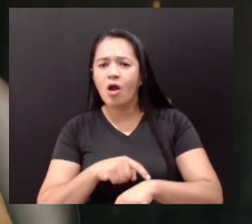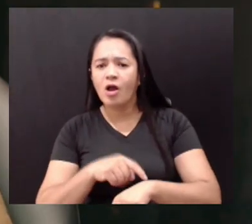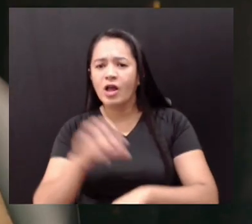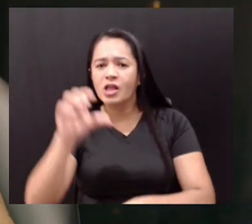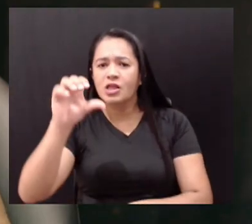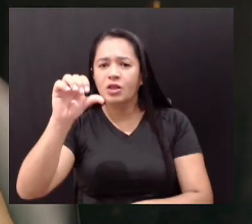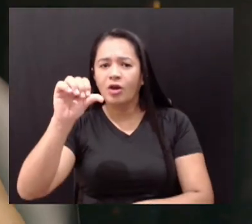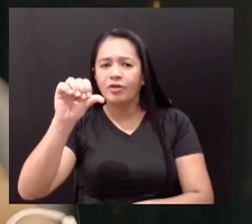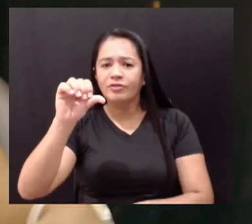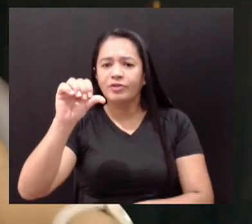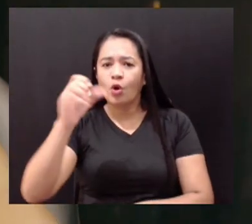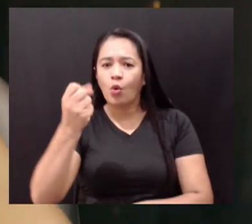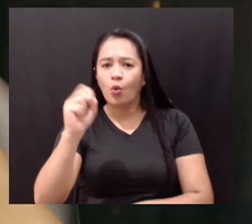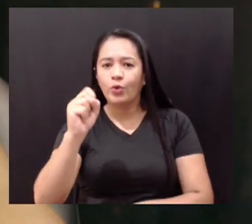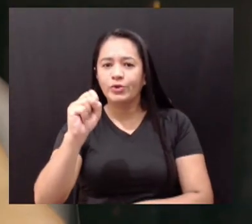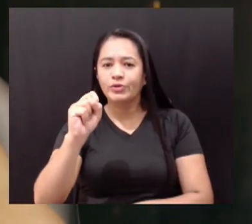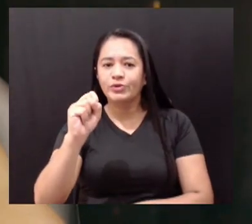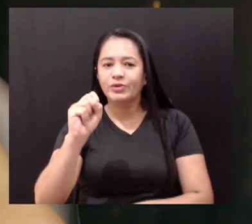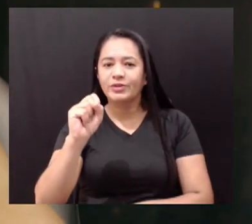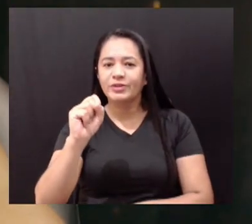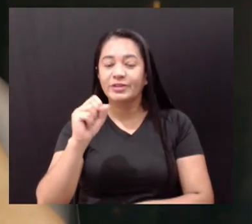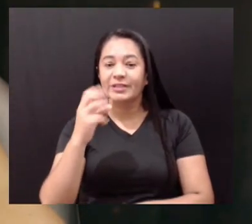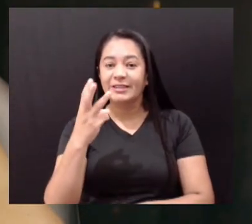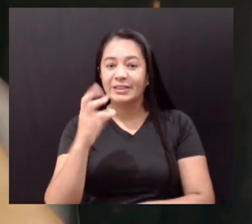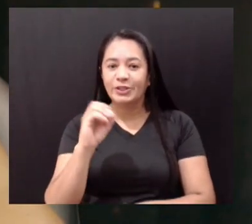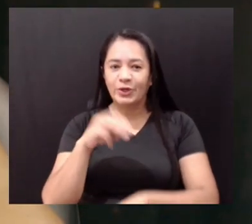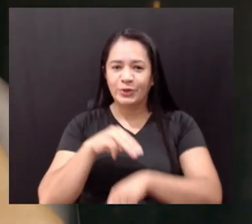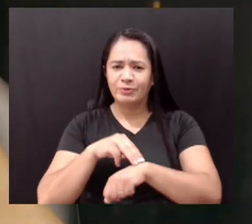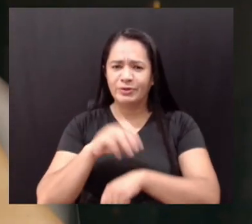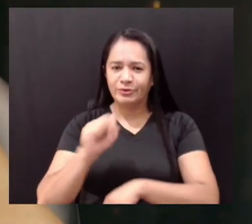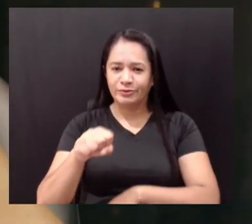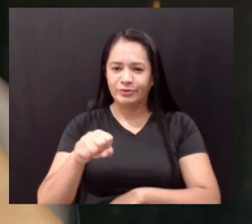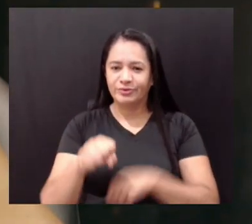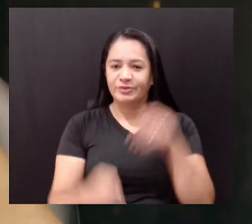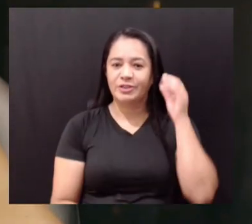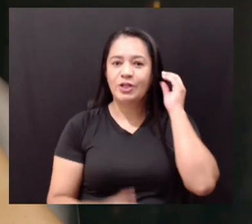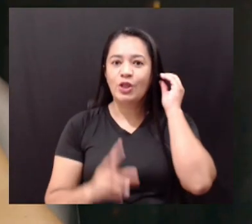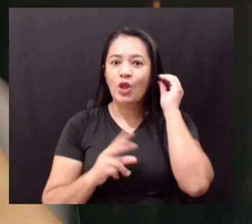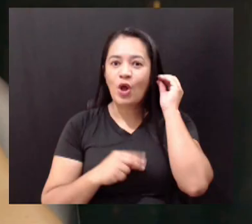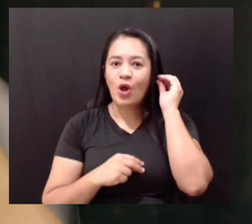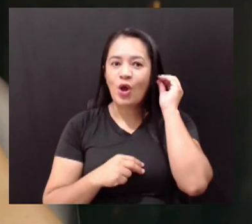não, 8 horas e 38 minutos, é isso? Gente,